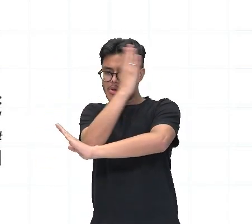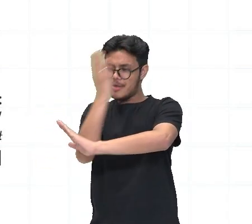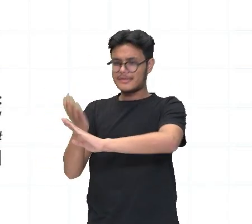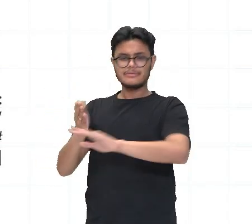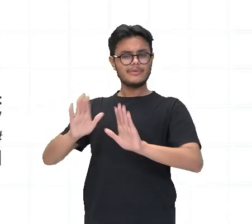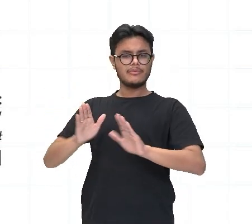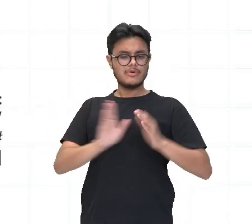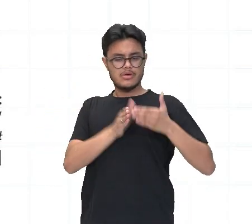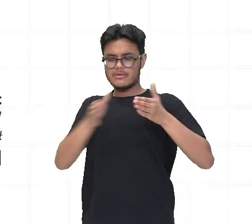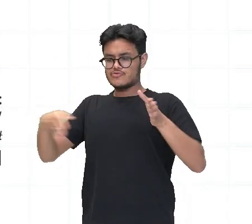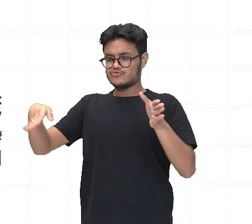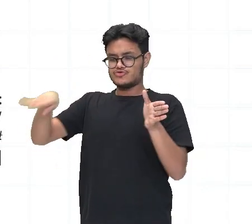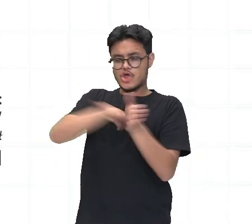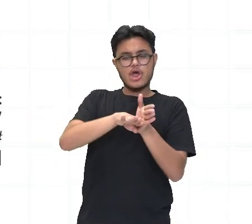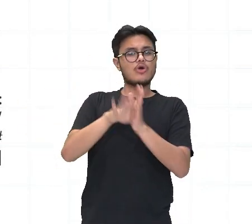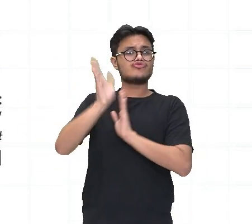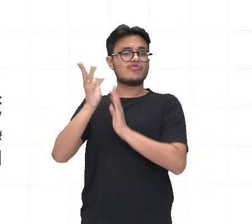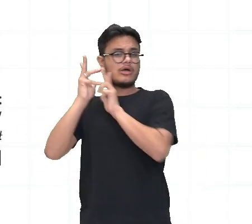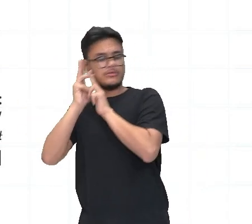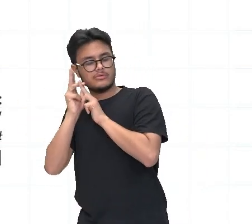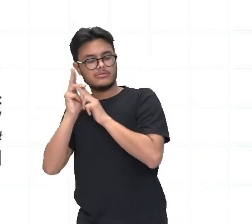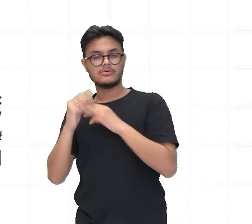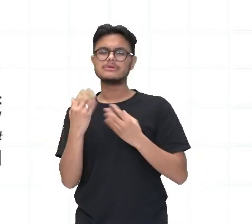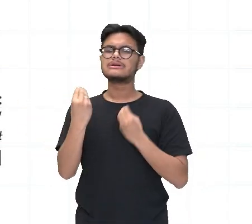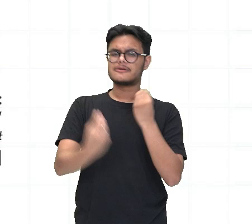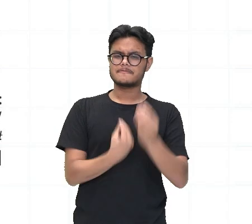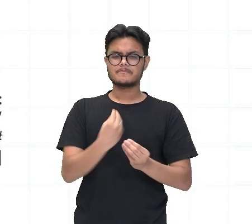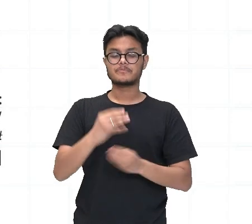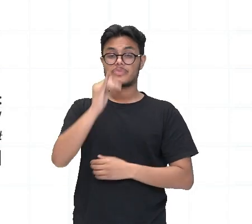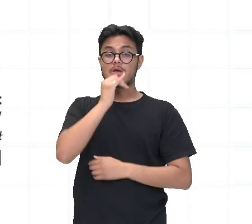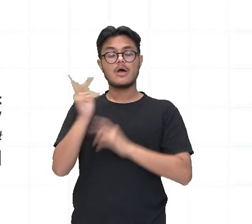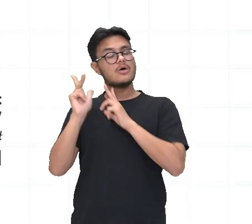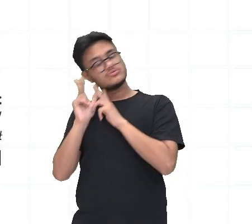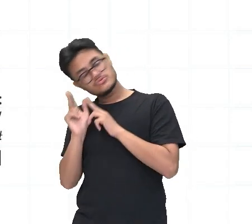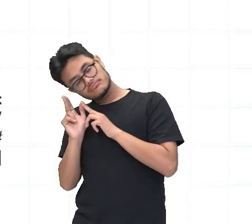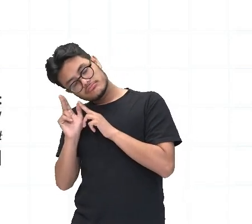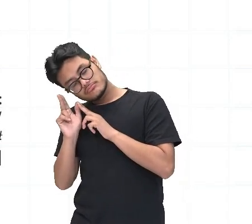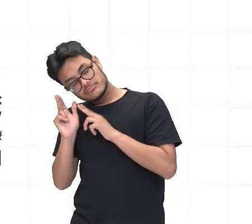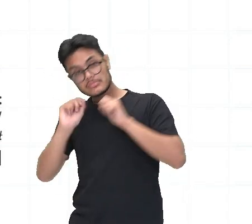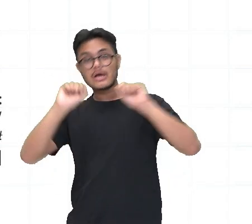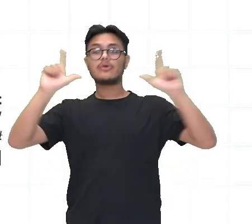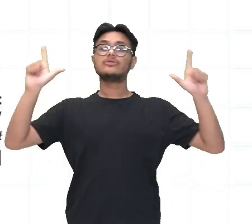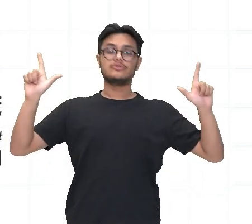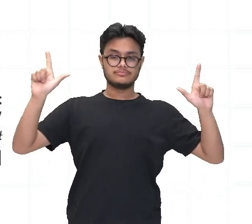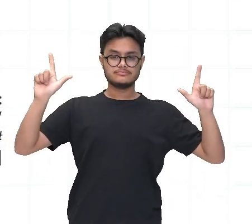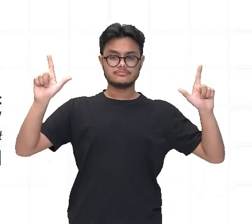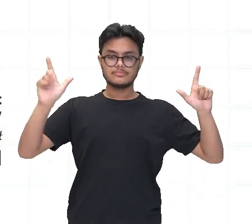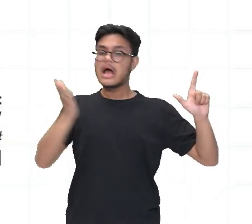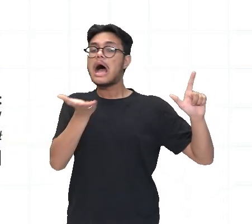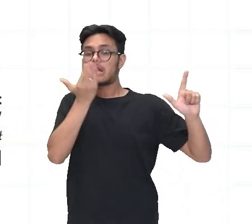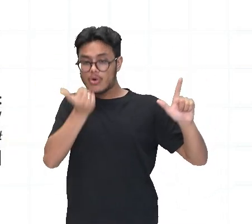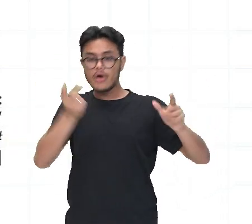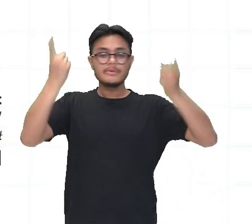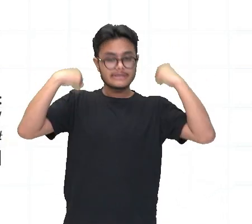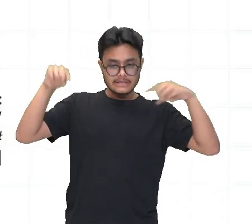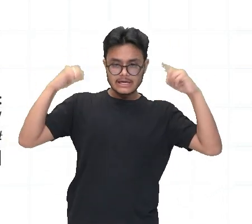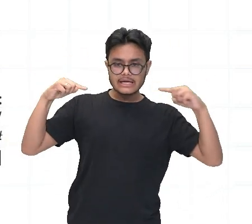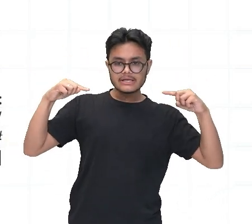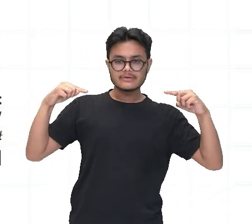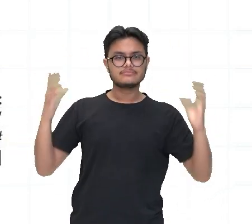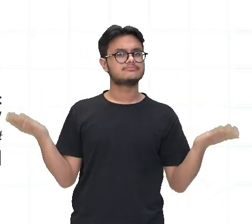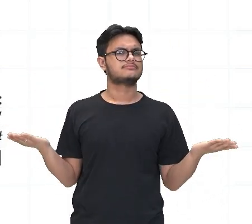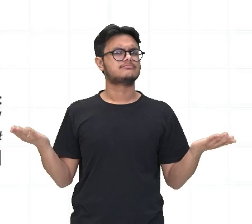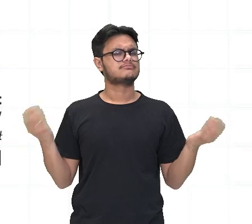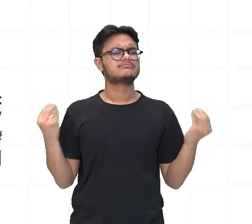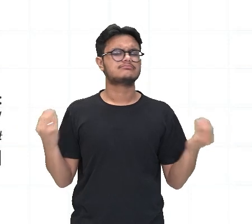dormiu. E aí, novamente, do sono dele, desse ato de dormir, já pula para o acordou. Não diz se ele dormiu pouco,